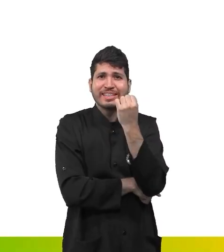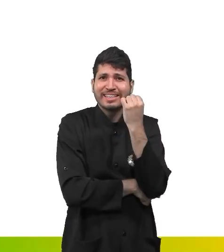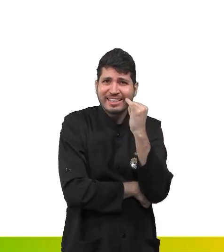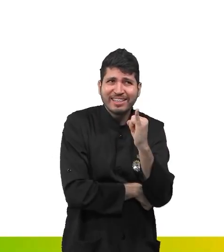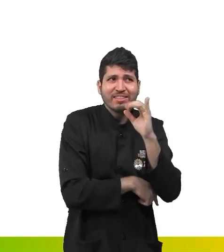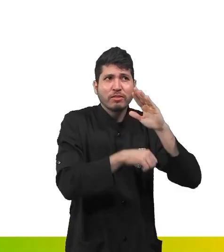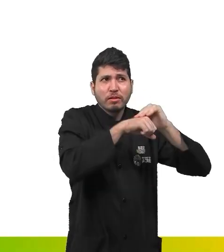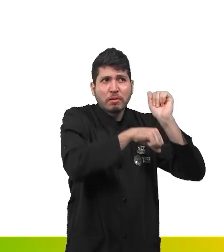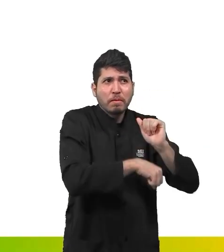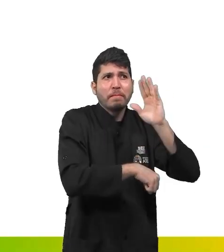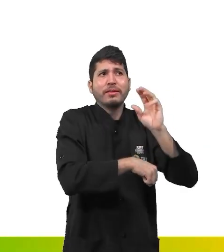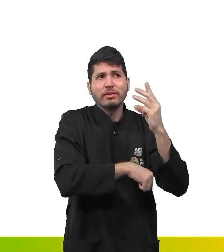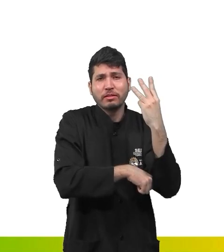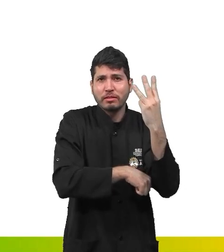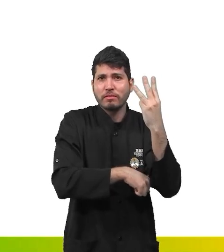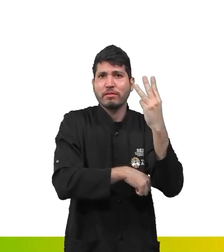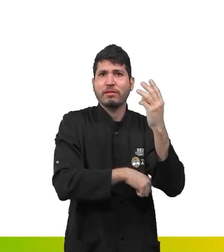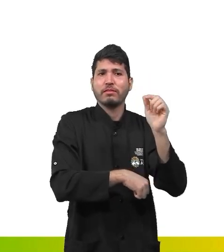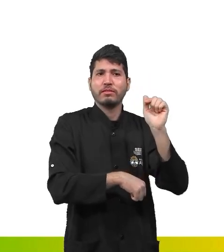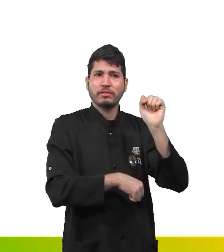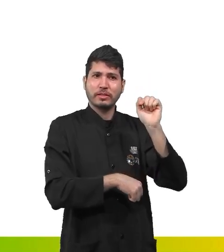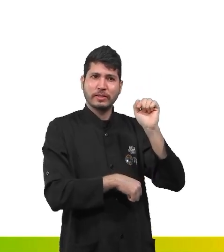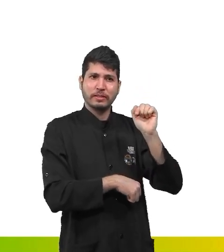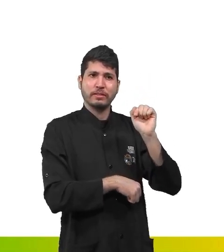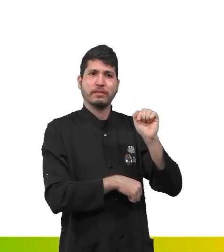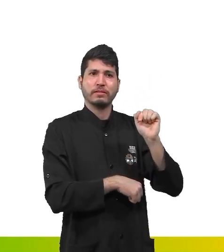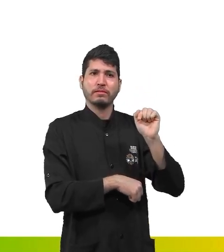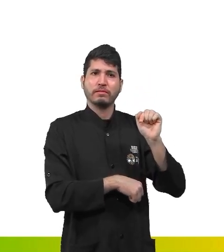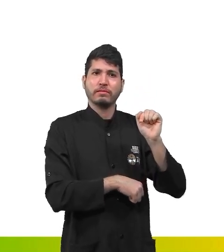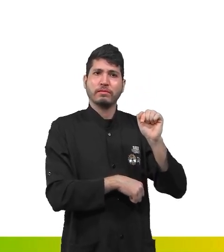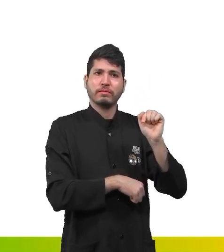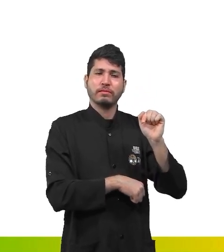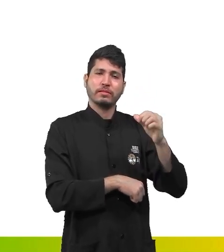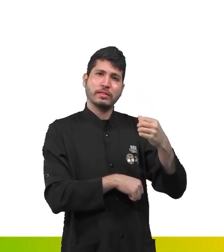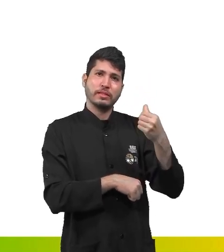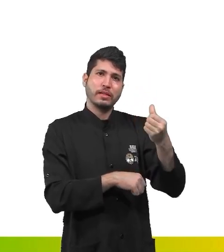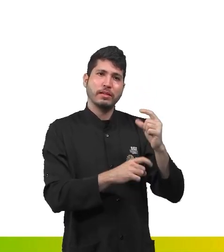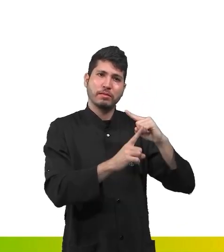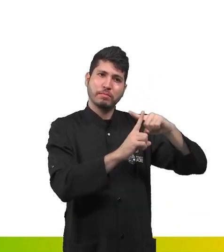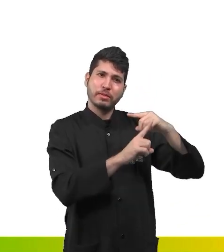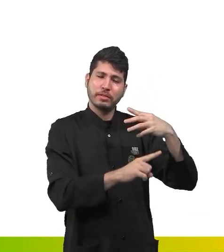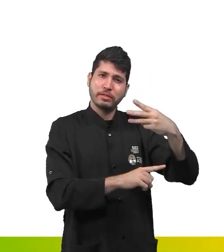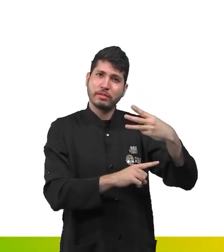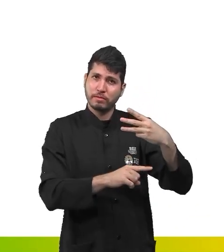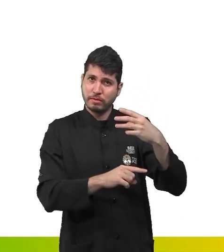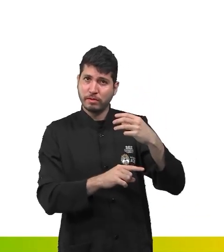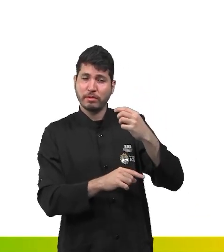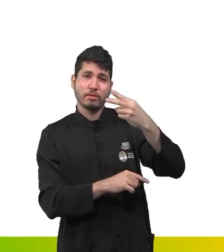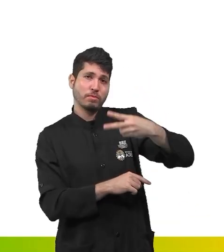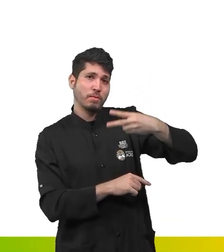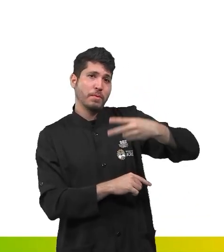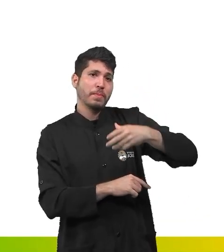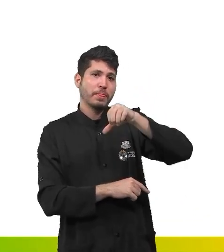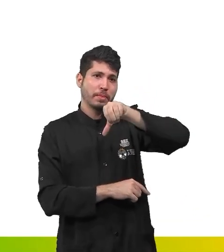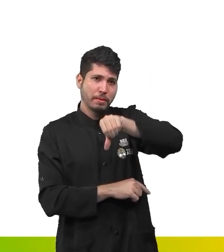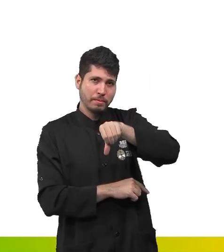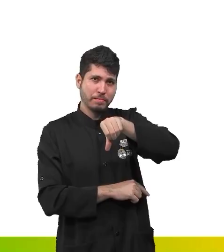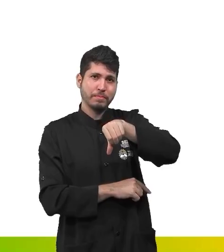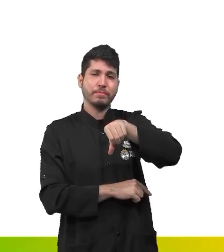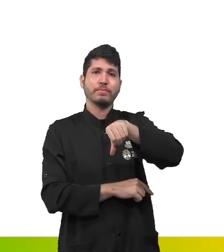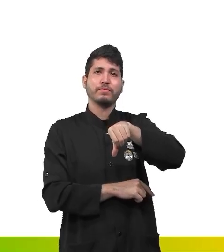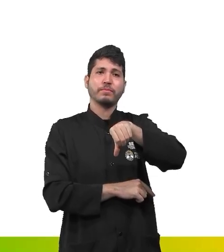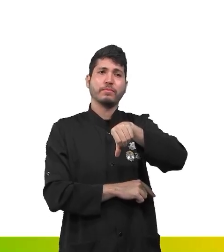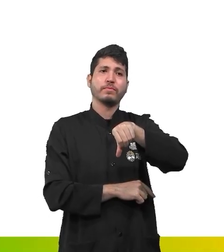3, 6 mais 3 igual a 9. Então, 9 operários em X dias. Temos aqui